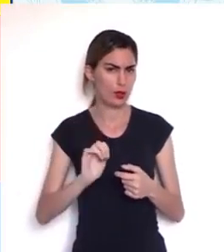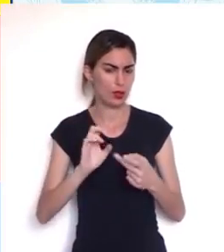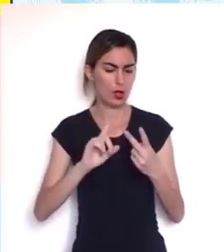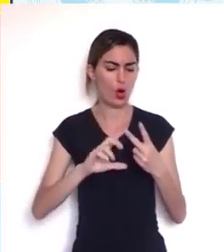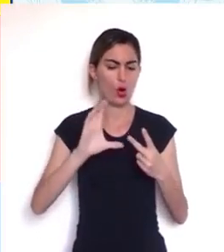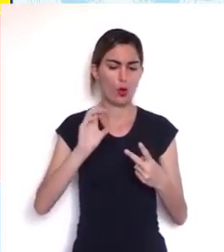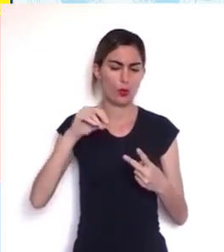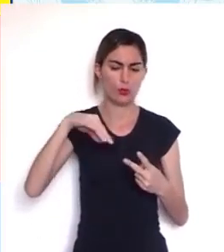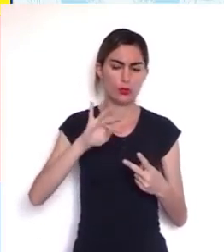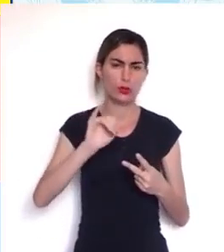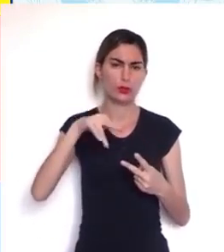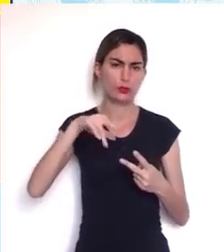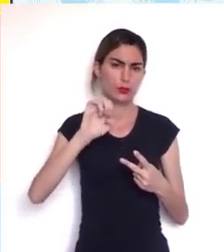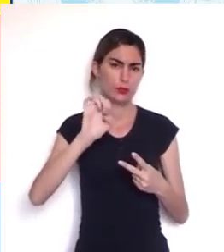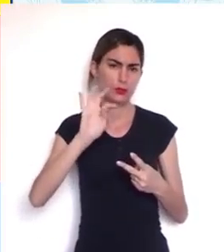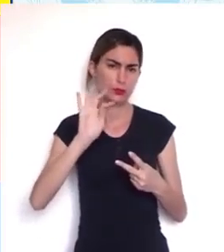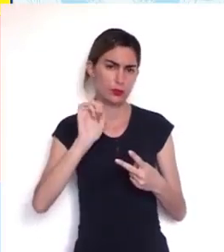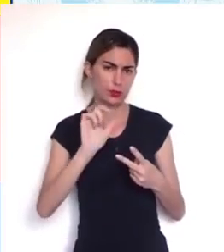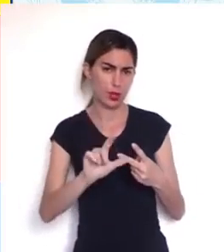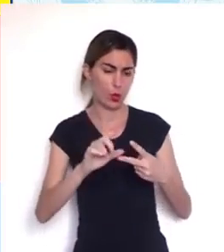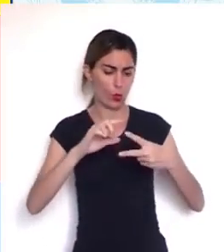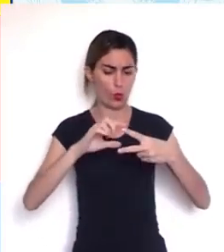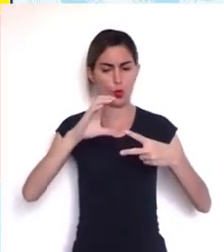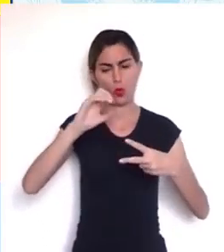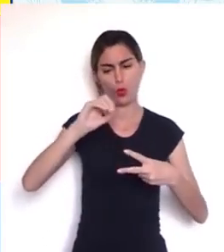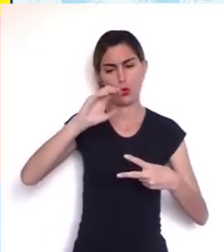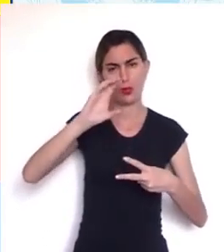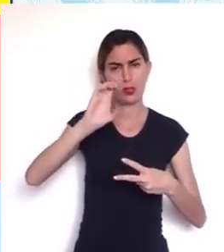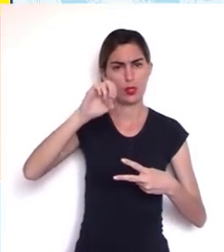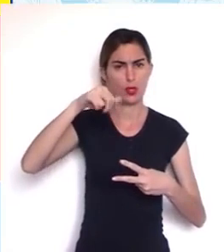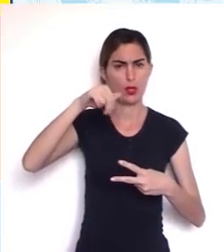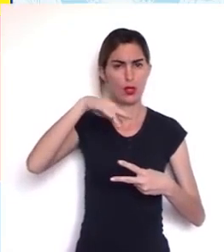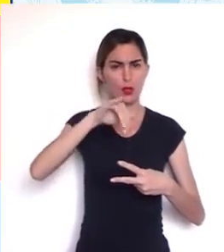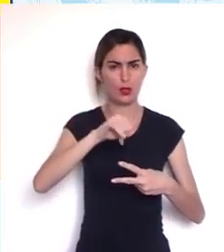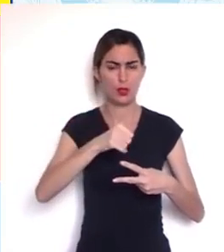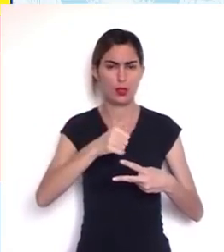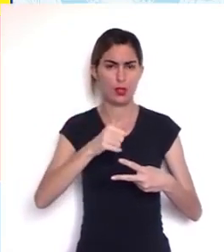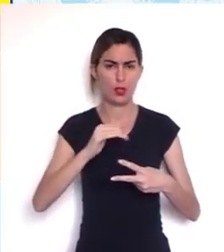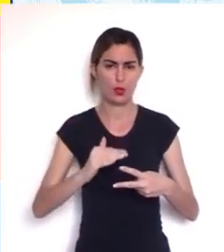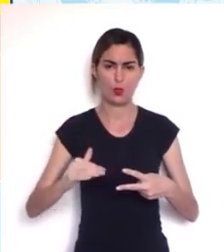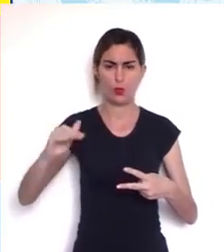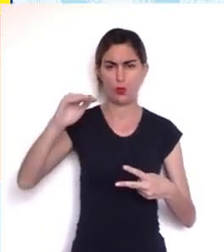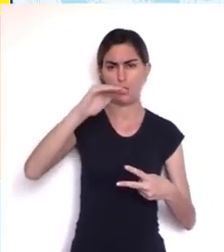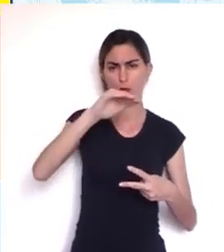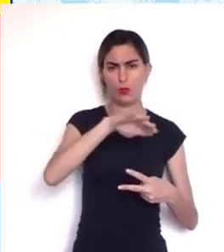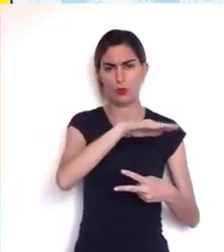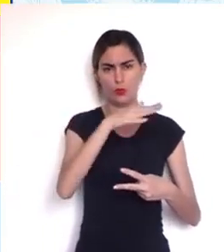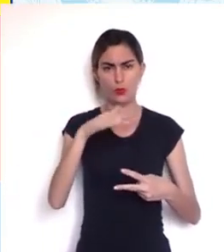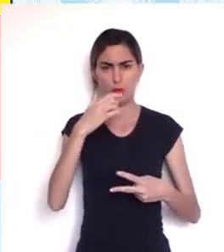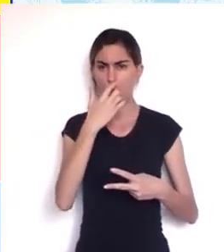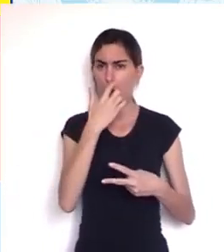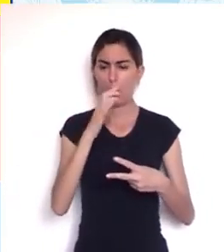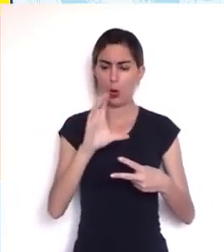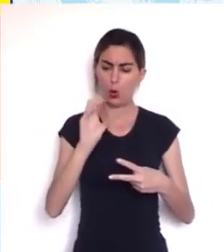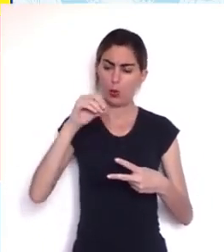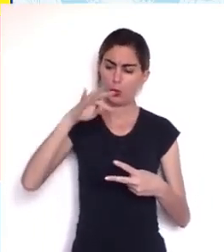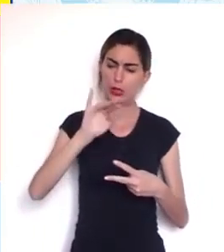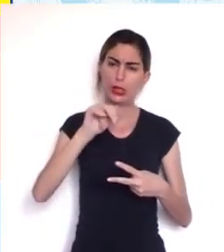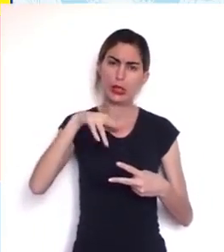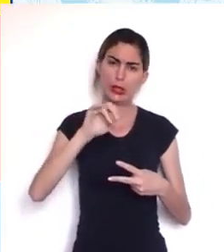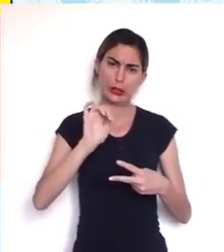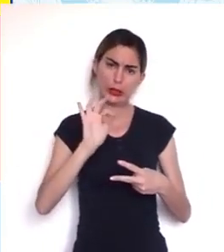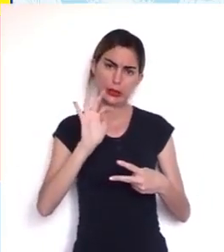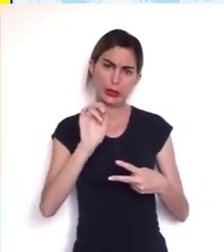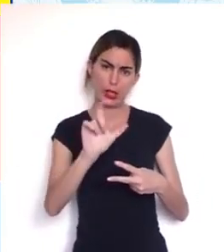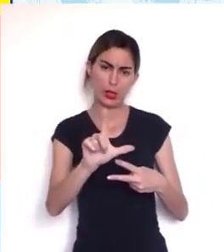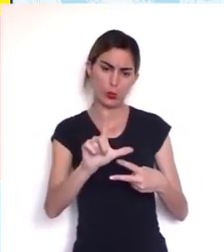a continental. A oceânica ela vai ser formada basicamente por basalto e a continental